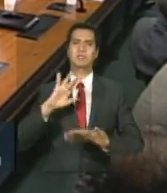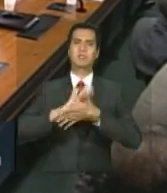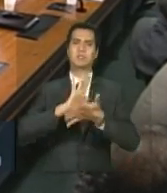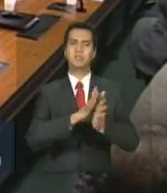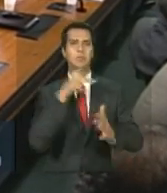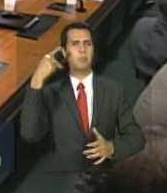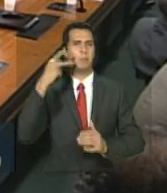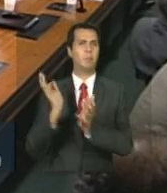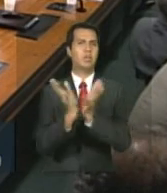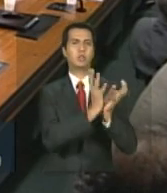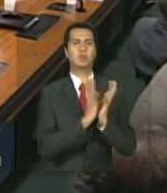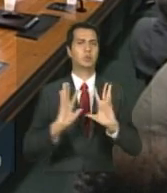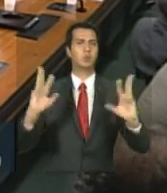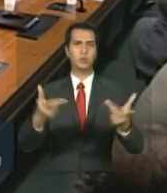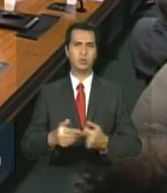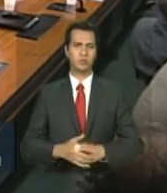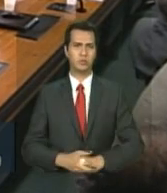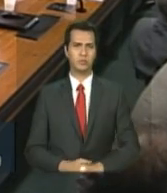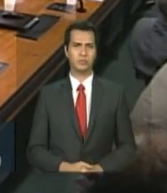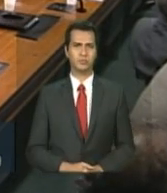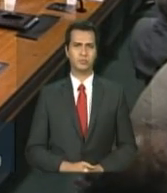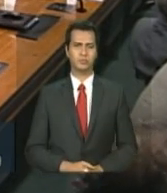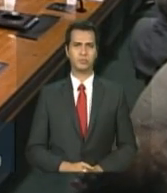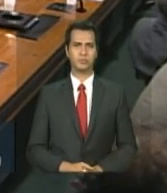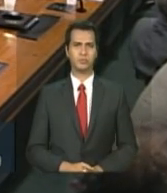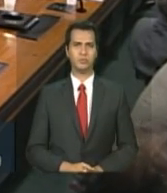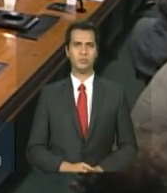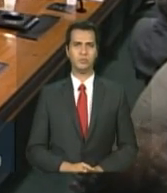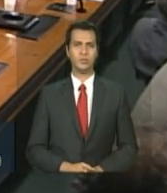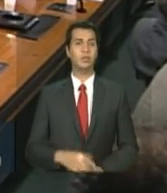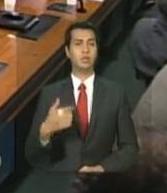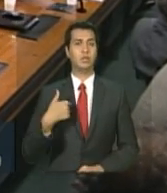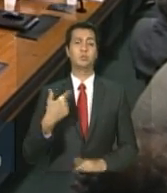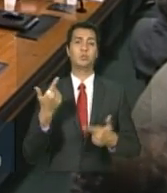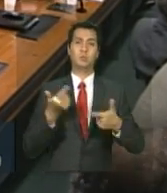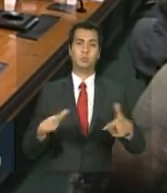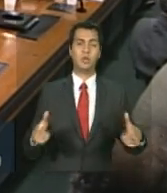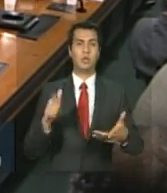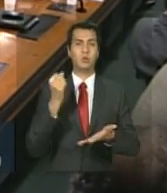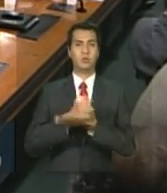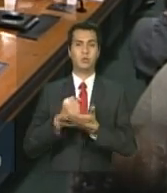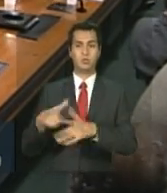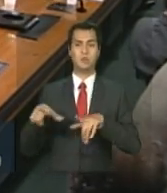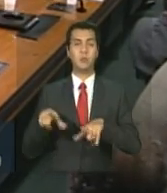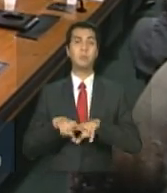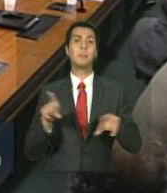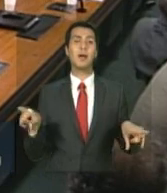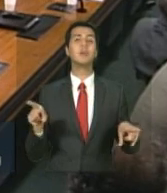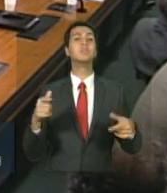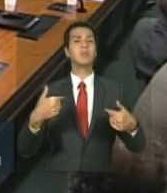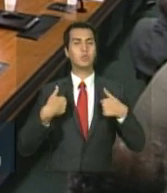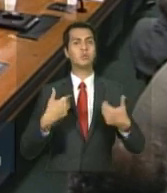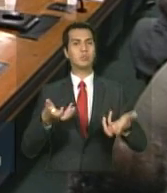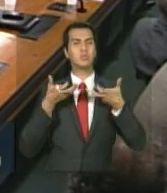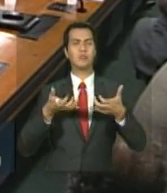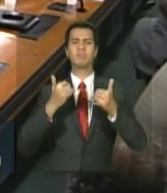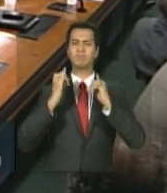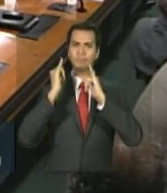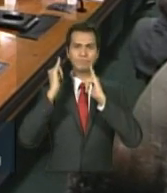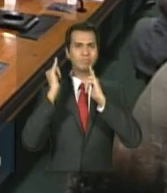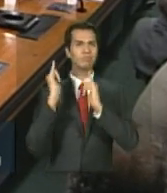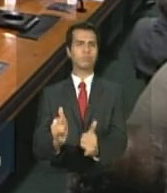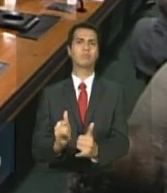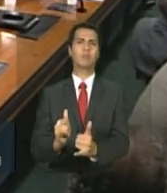isso, ainda que não tenha procuração do meu presidente Renato Rabib, que está aqui presente, eu quero rechaçar essa segunda